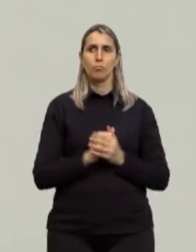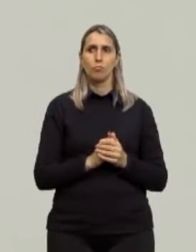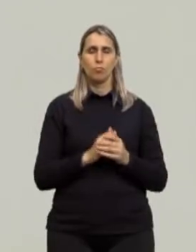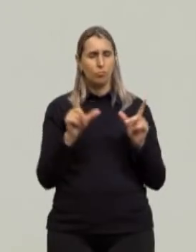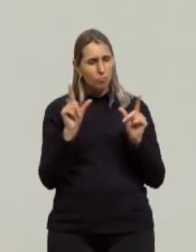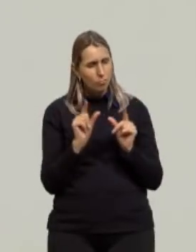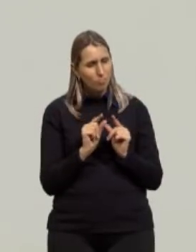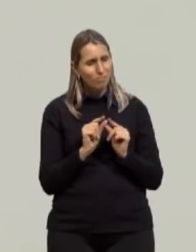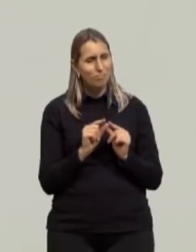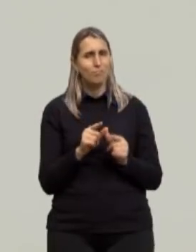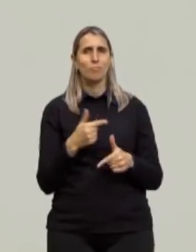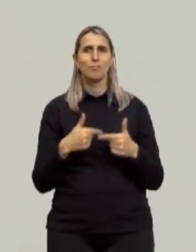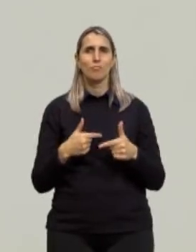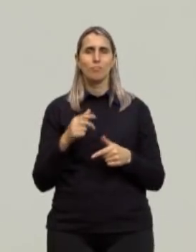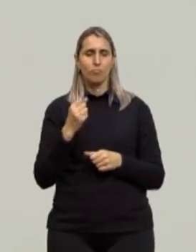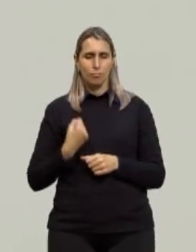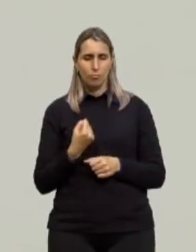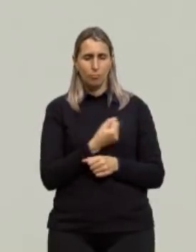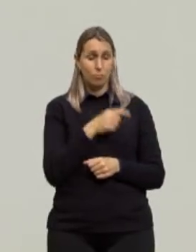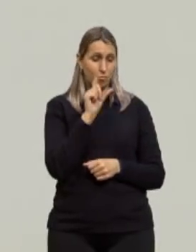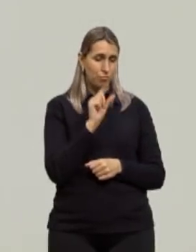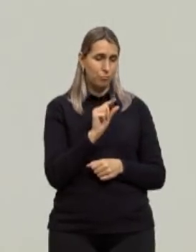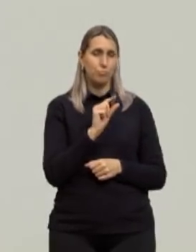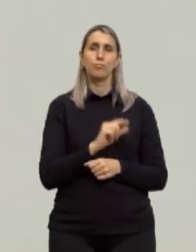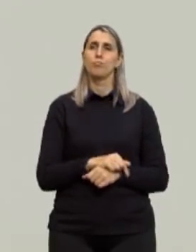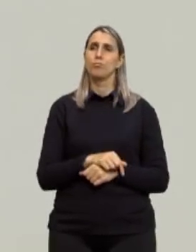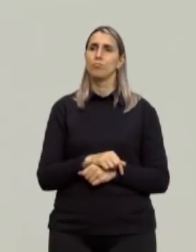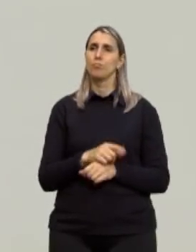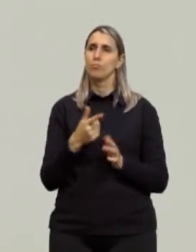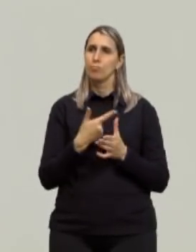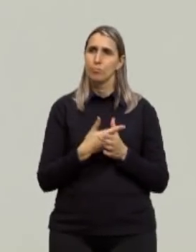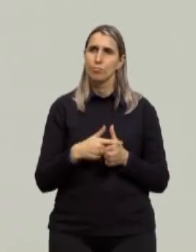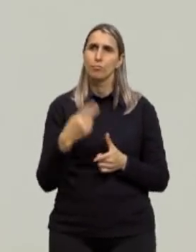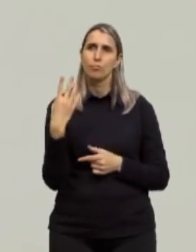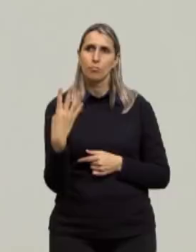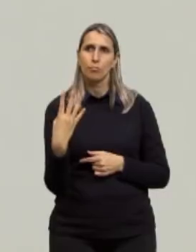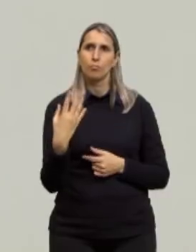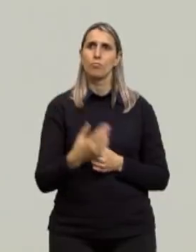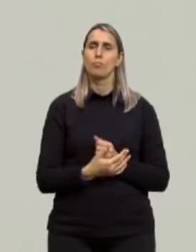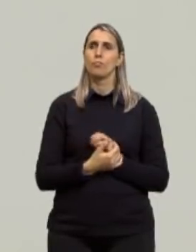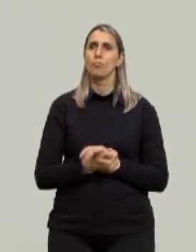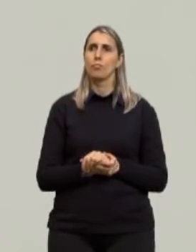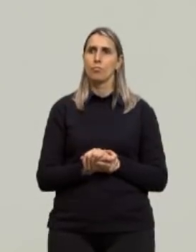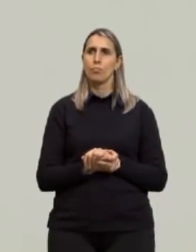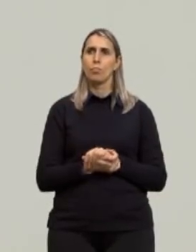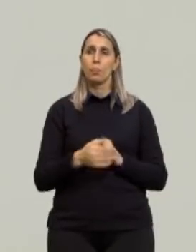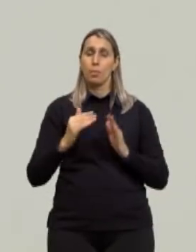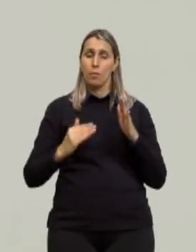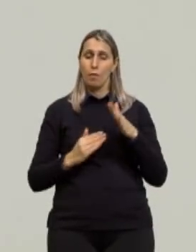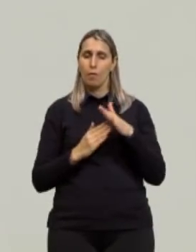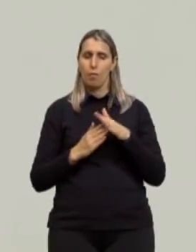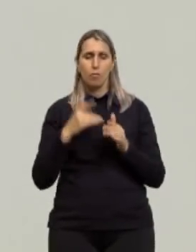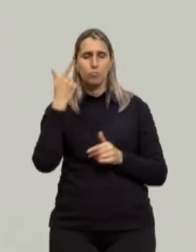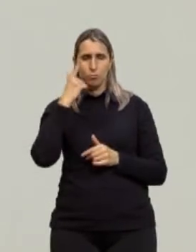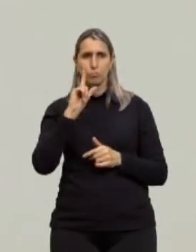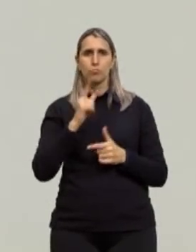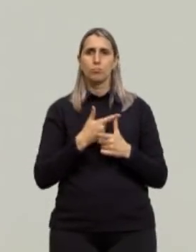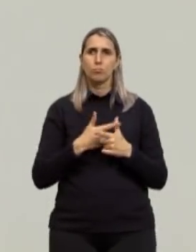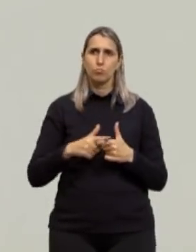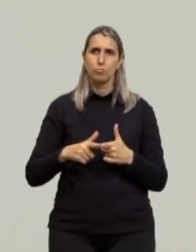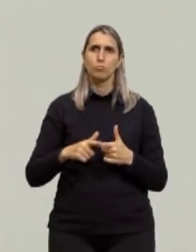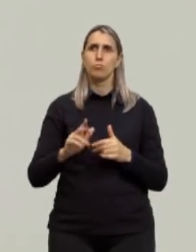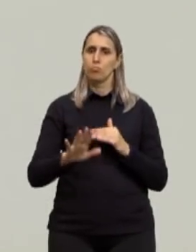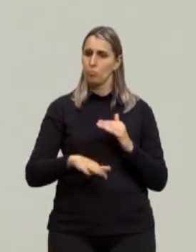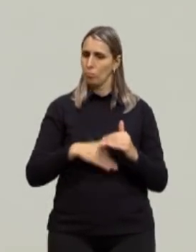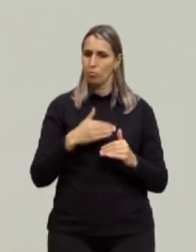deixar ela menorzinha para nós trabalharmos com os números menores então vou dividir por quatro aqui é o máximo que eu consigo dividir